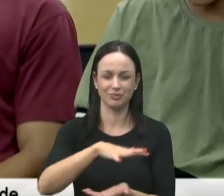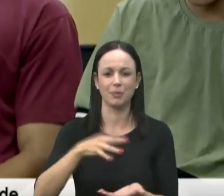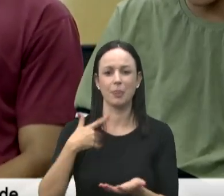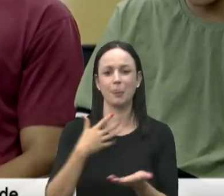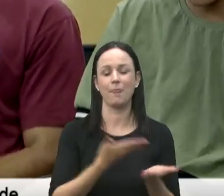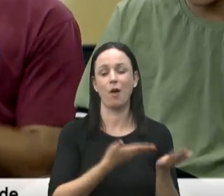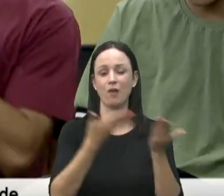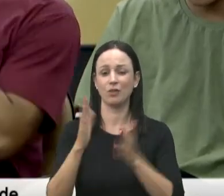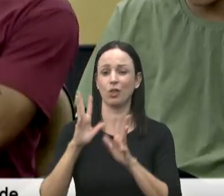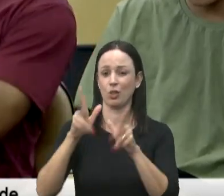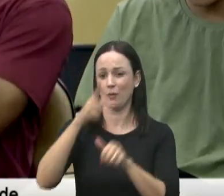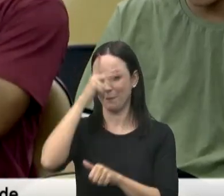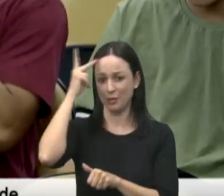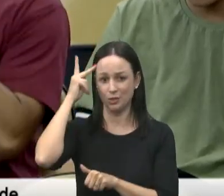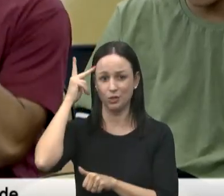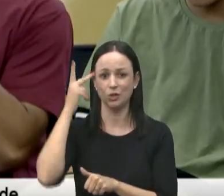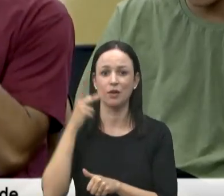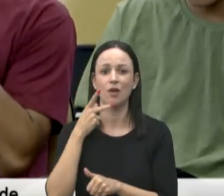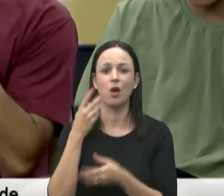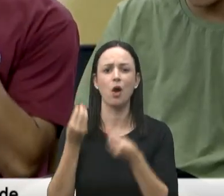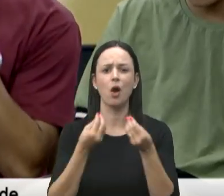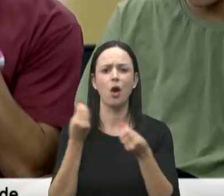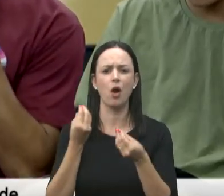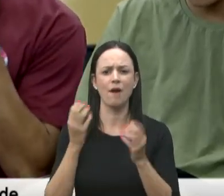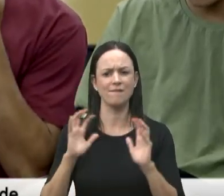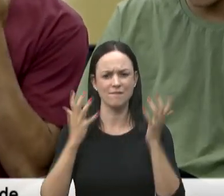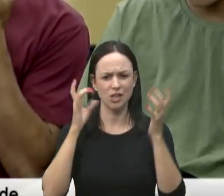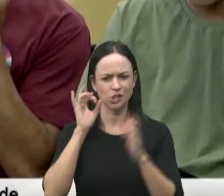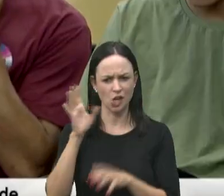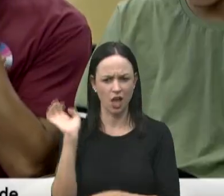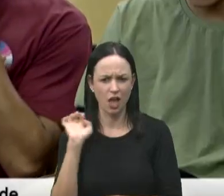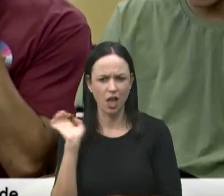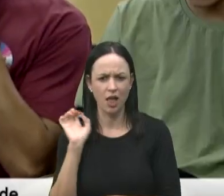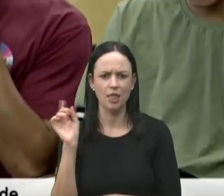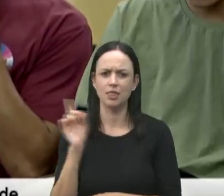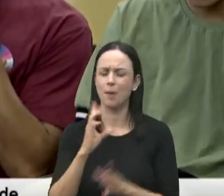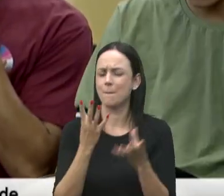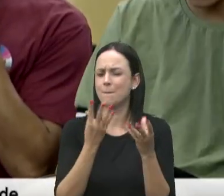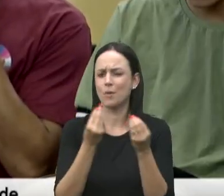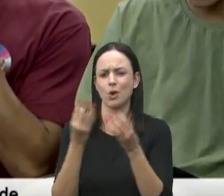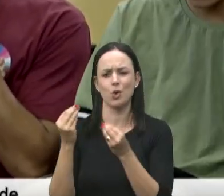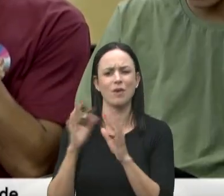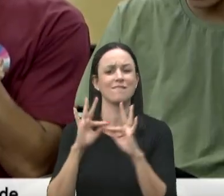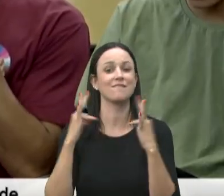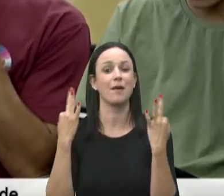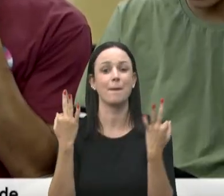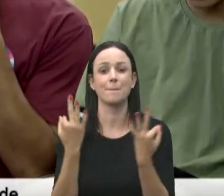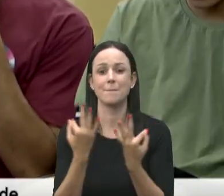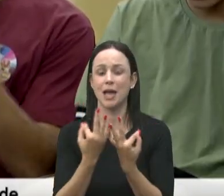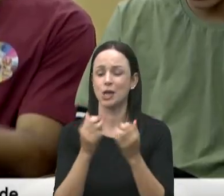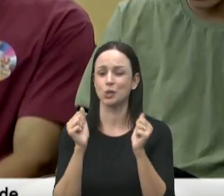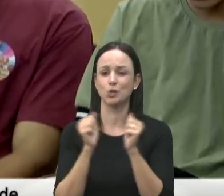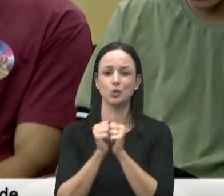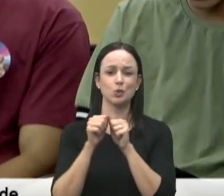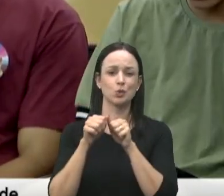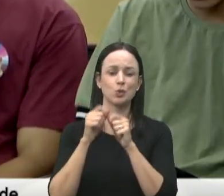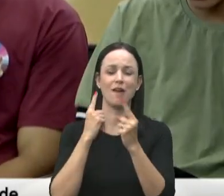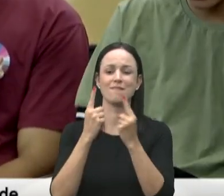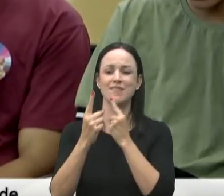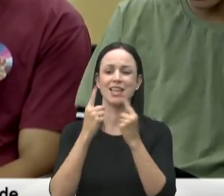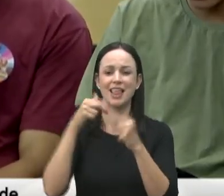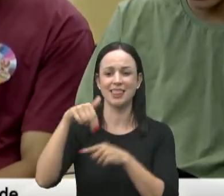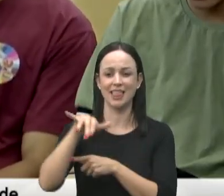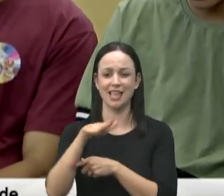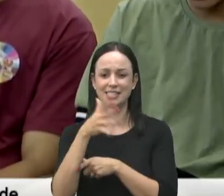para irem, eles falavam, mas como assim é uma festa só para gays? Não, muitas famílias descendo a Avenida das Nações